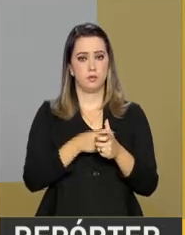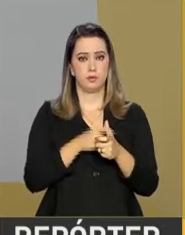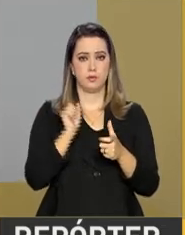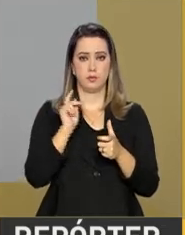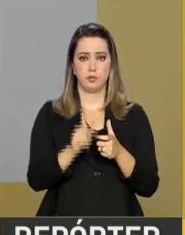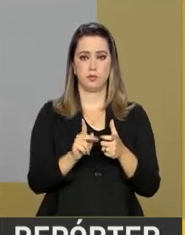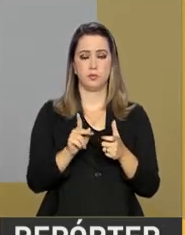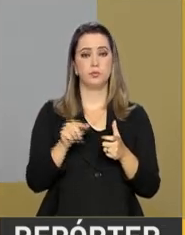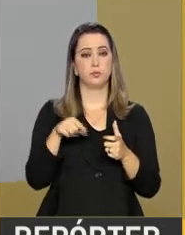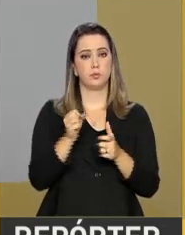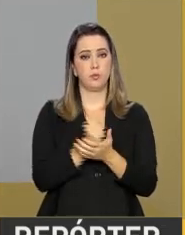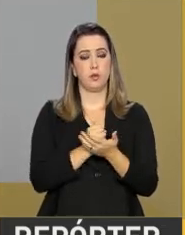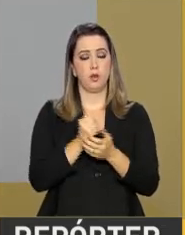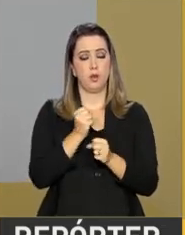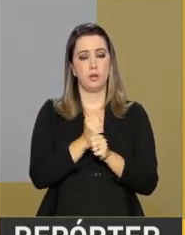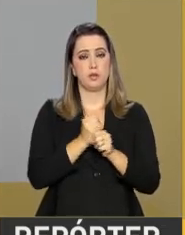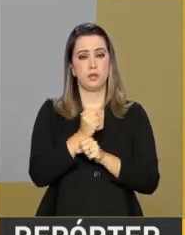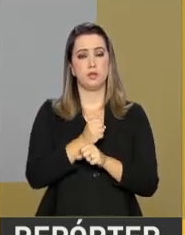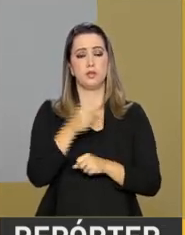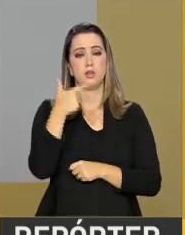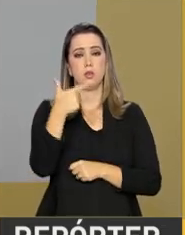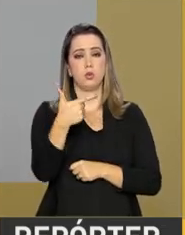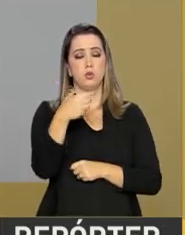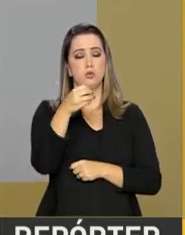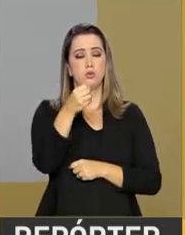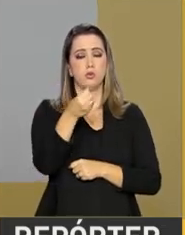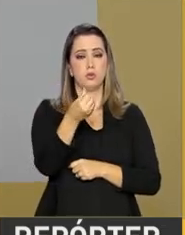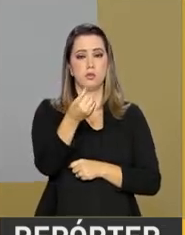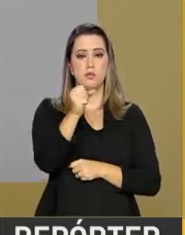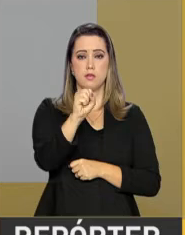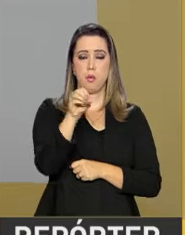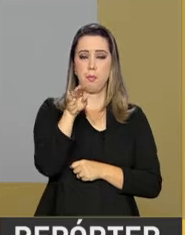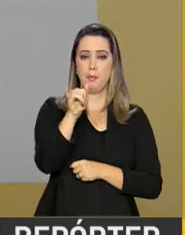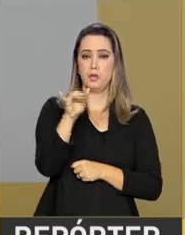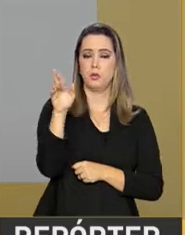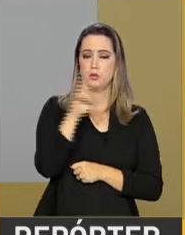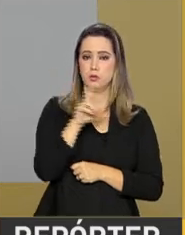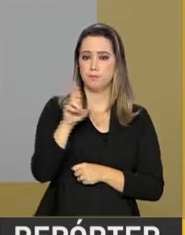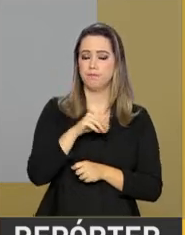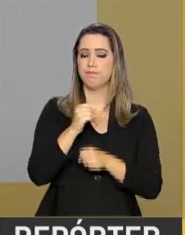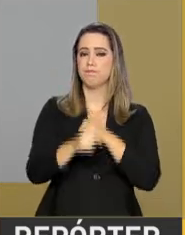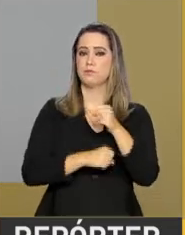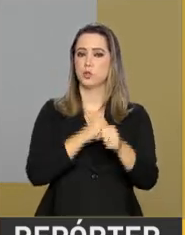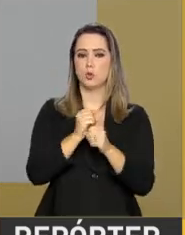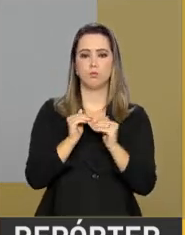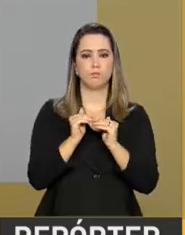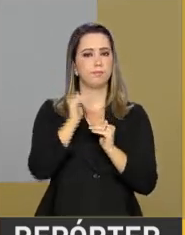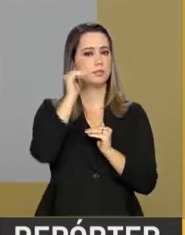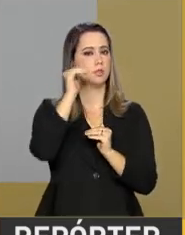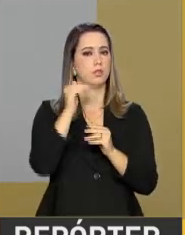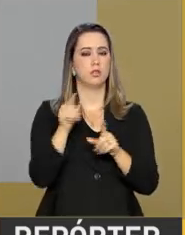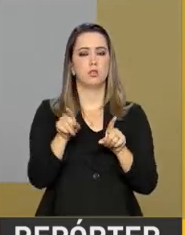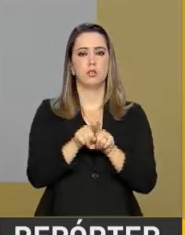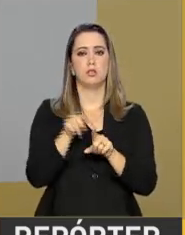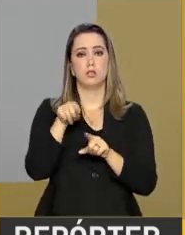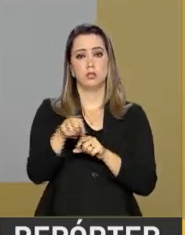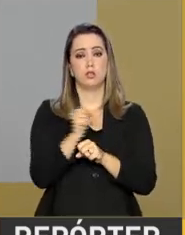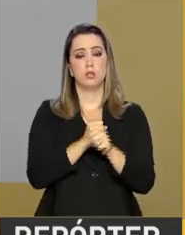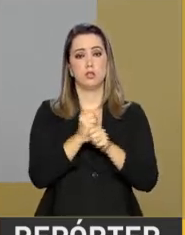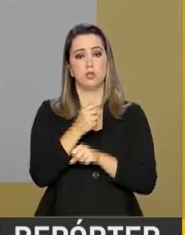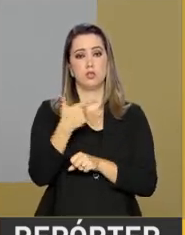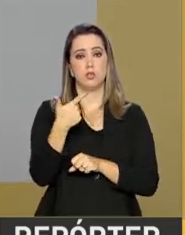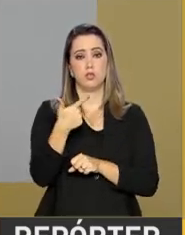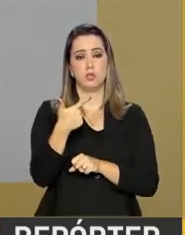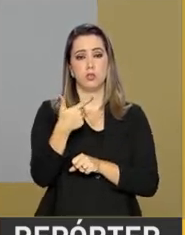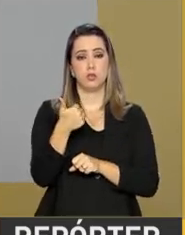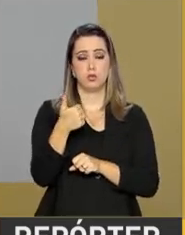neste ano foi de 268 bilhões de reais. No ano que vem vai ser muito mais, ou melhor, neste ano